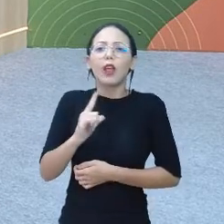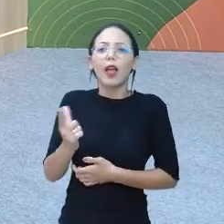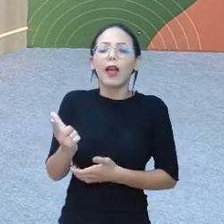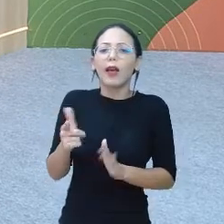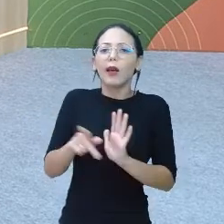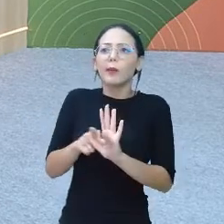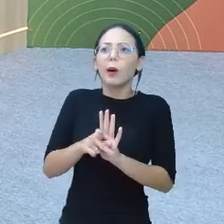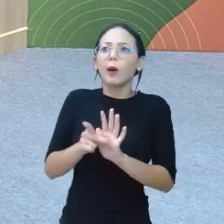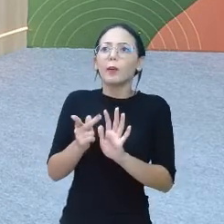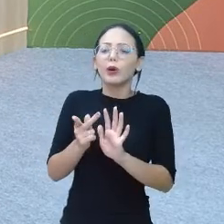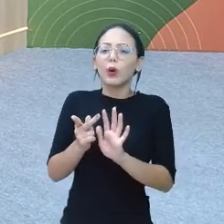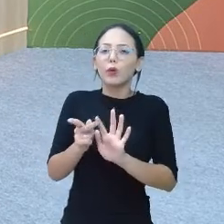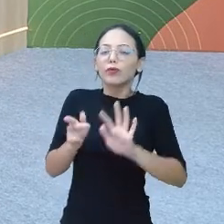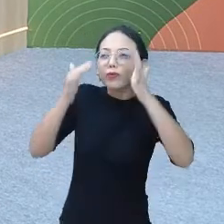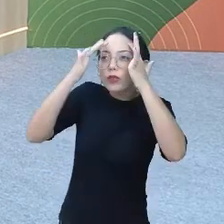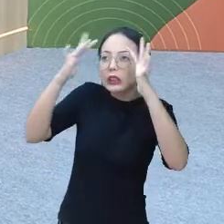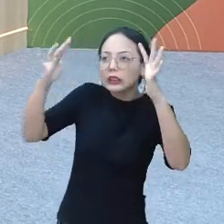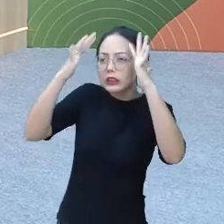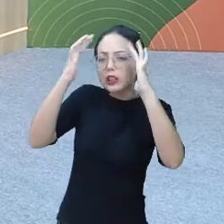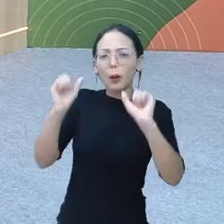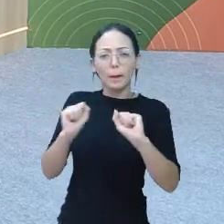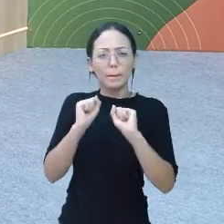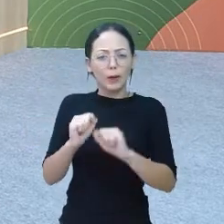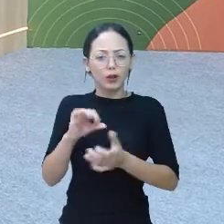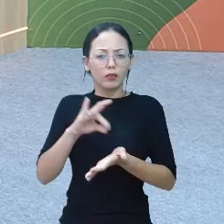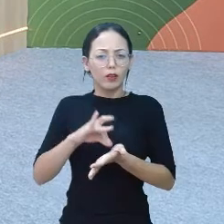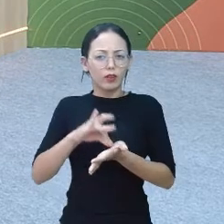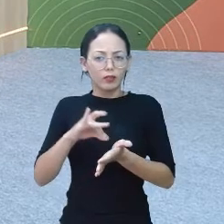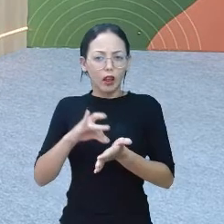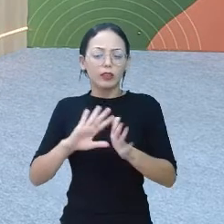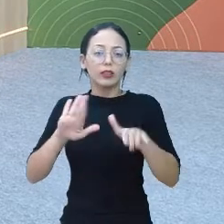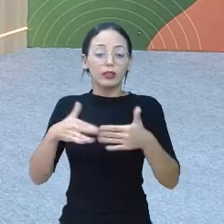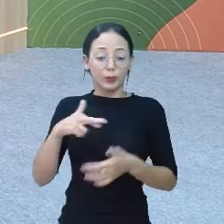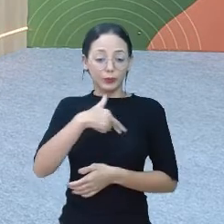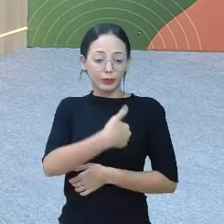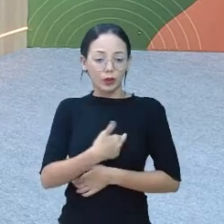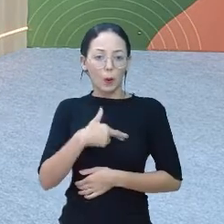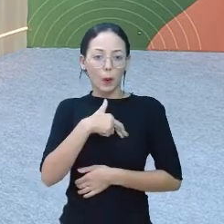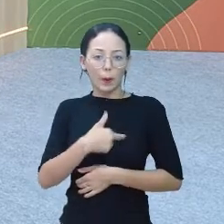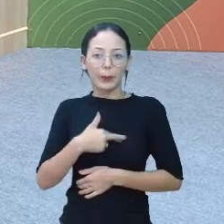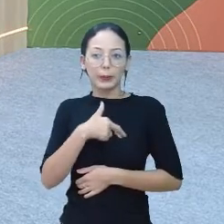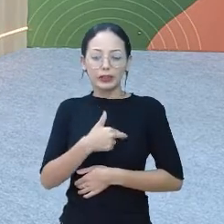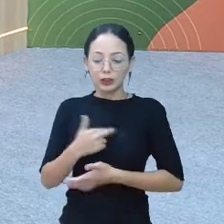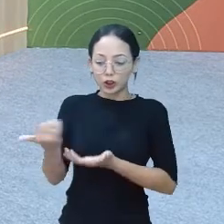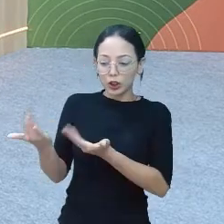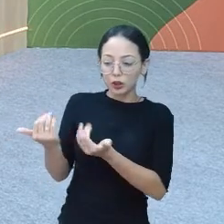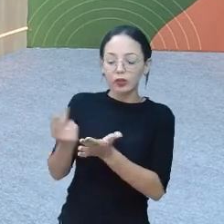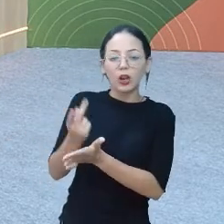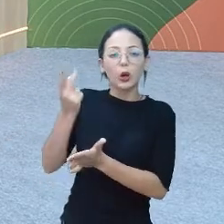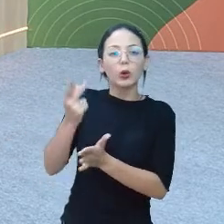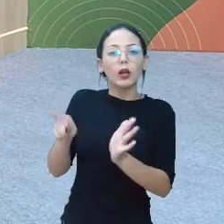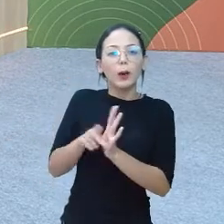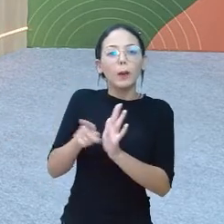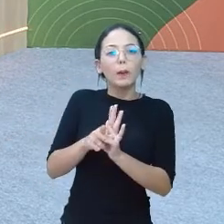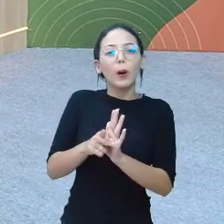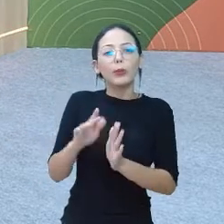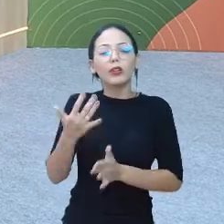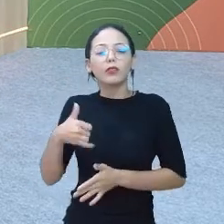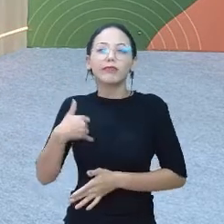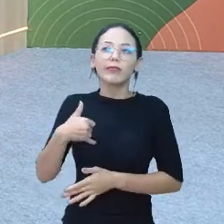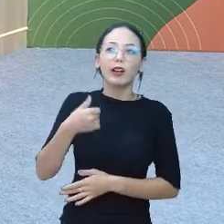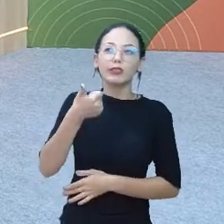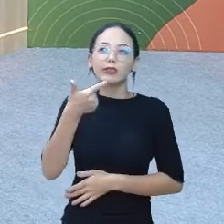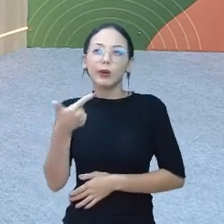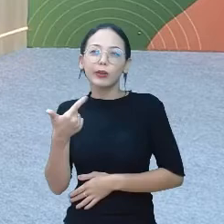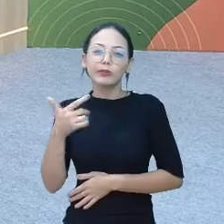ter aí um sopro de realidade. Então, os romances juvenis, eles acontecem aí para um público que está na faixa etária entre os 12